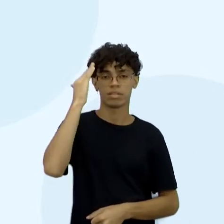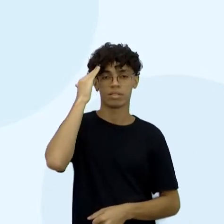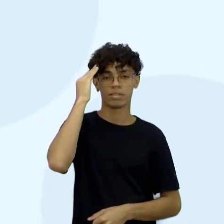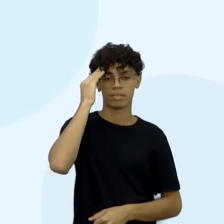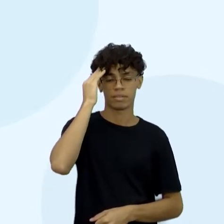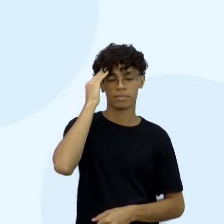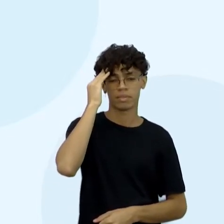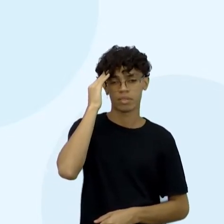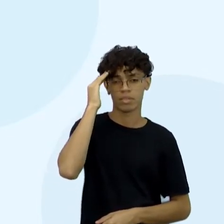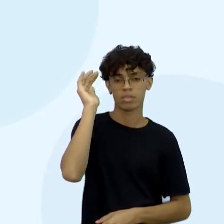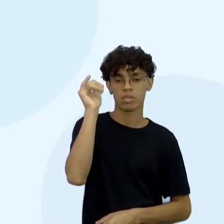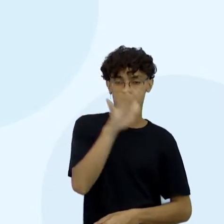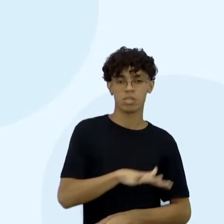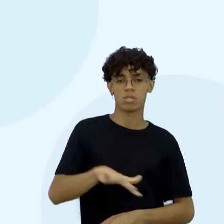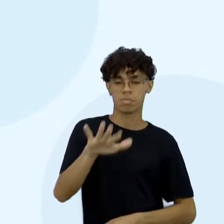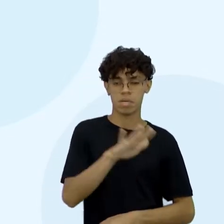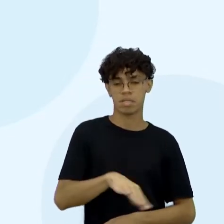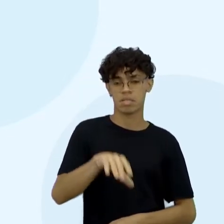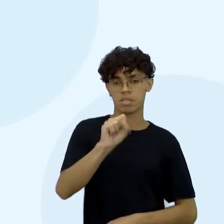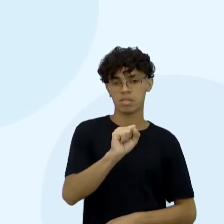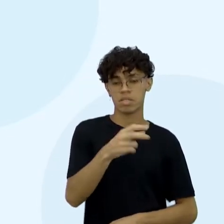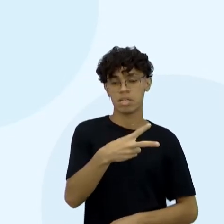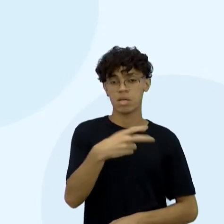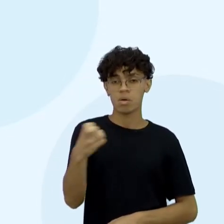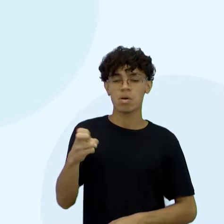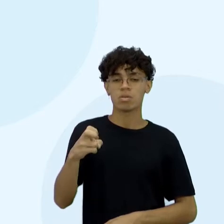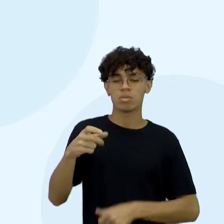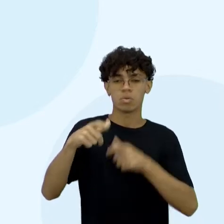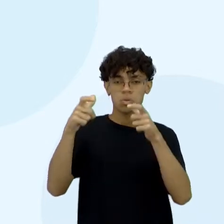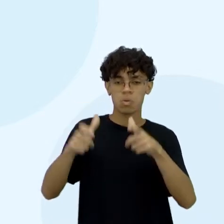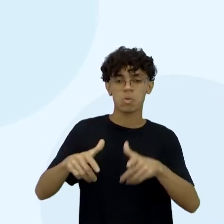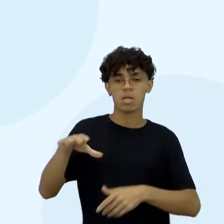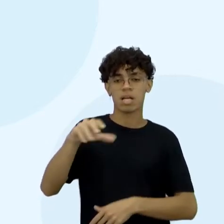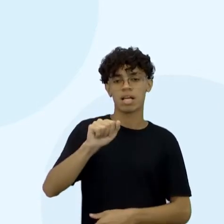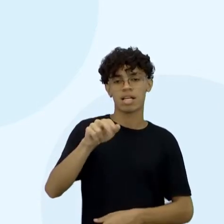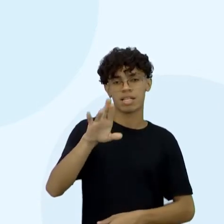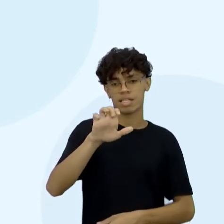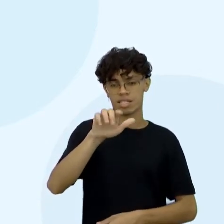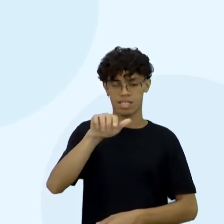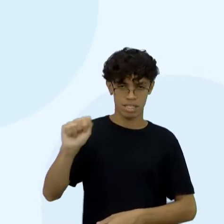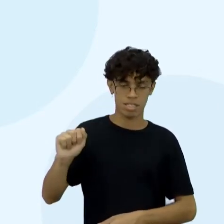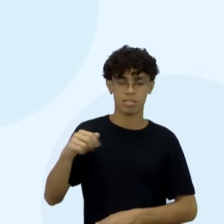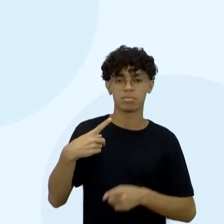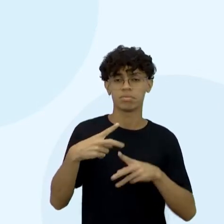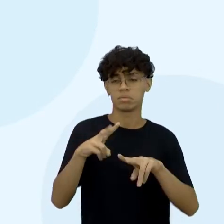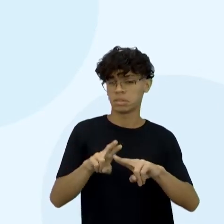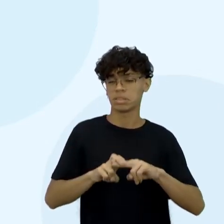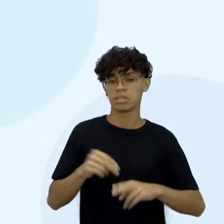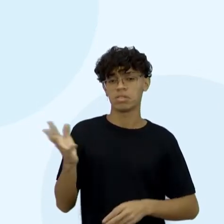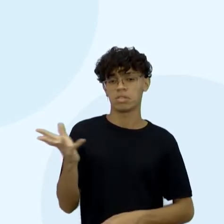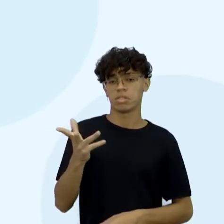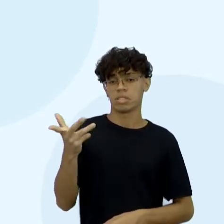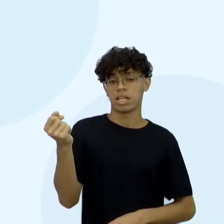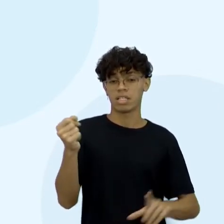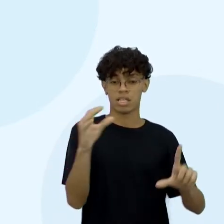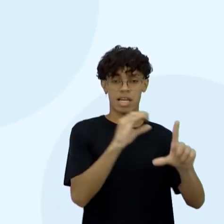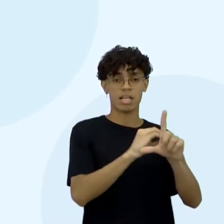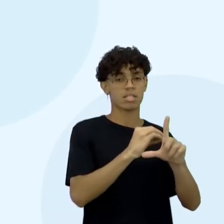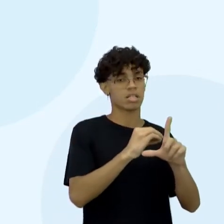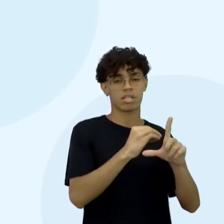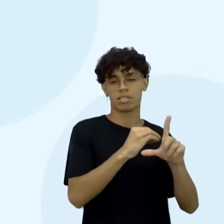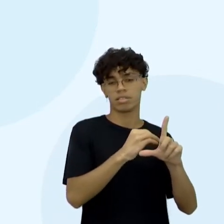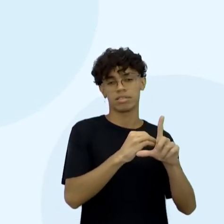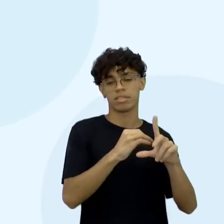espaço é igual à área, não é mesmo? Que naquele primeiro momento, quando a aceleração, quando a velocidade inicial é zero,